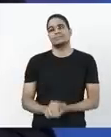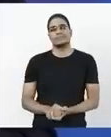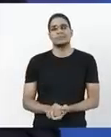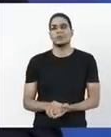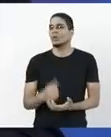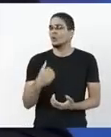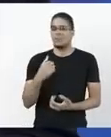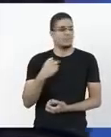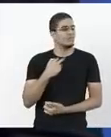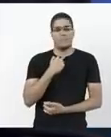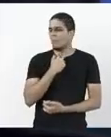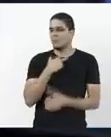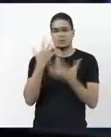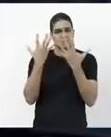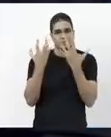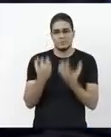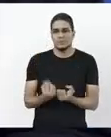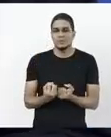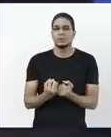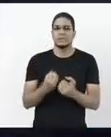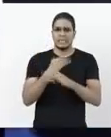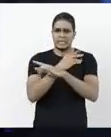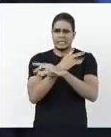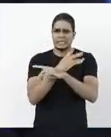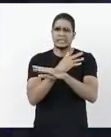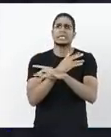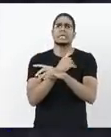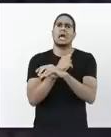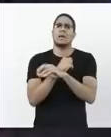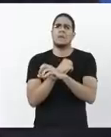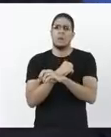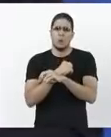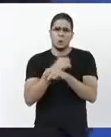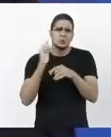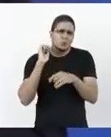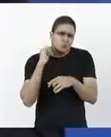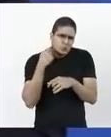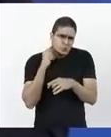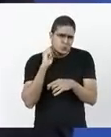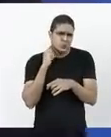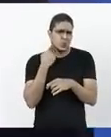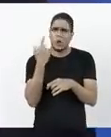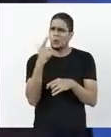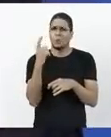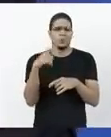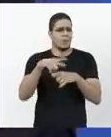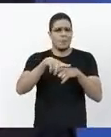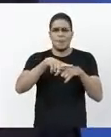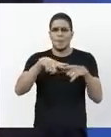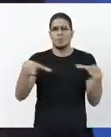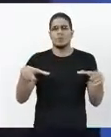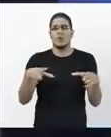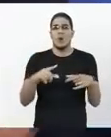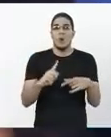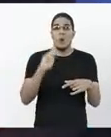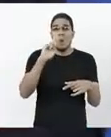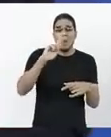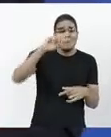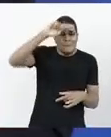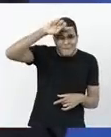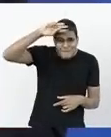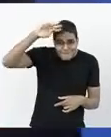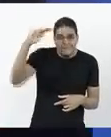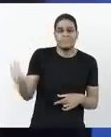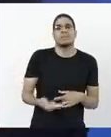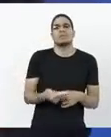do saneamento, 1 milhão de pessoas dentro de Belém, 1 milhão de pessoas dentro de Belém, nas periferias, vivem sem